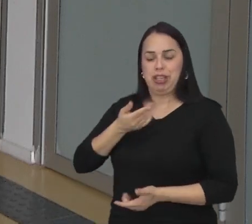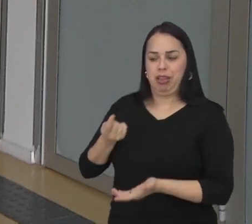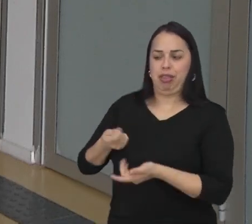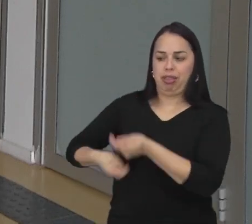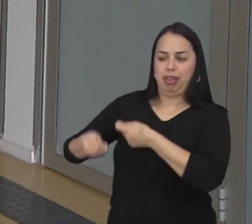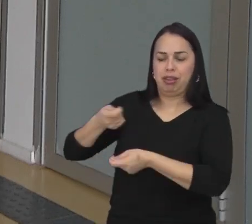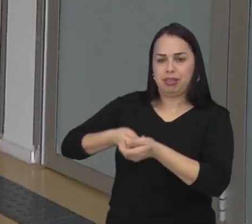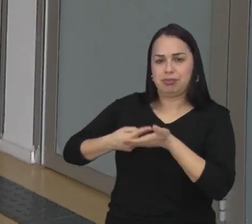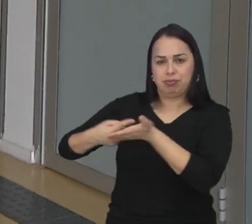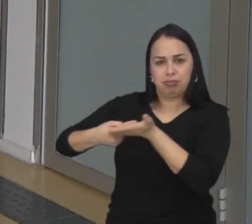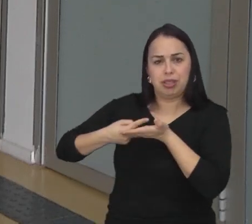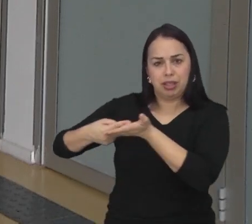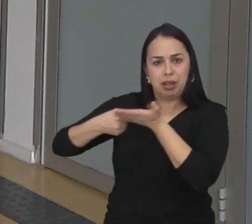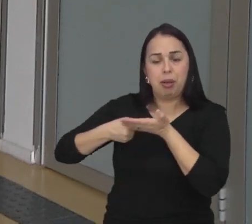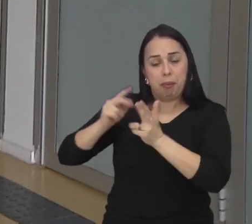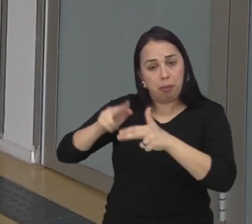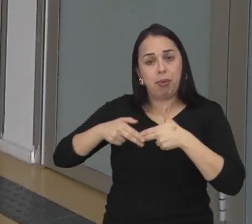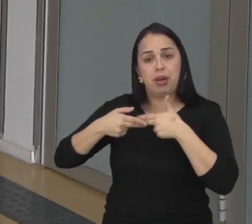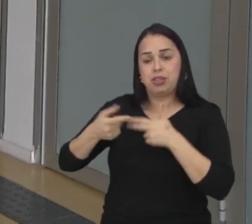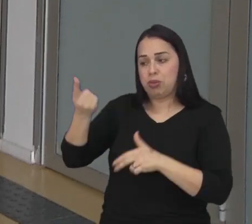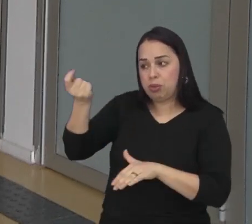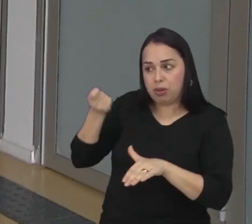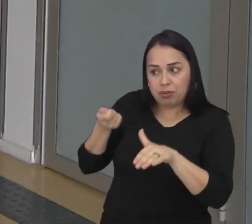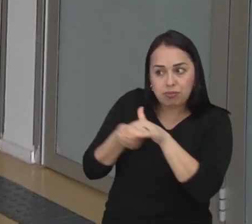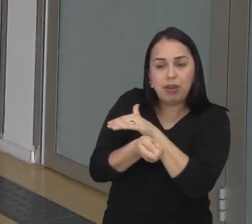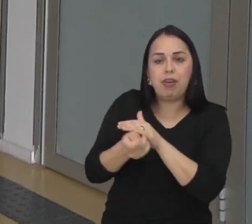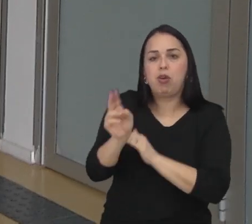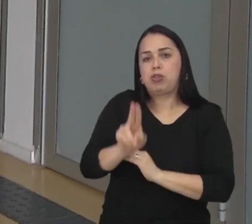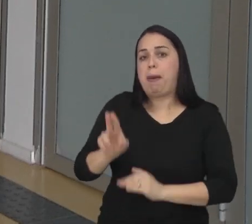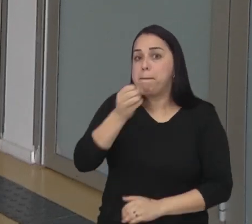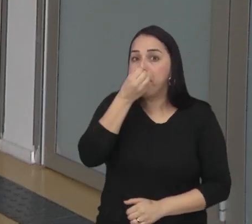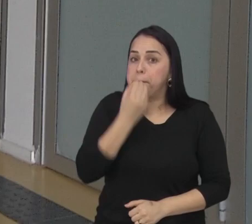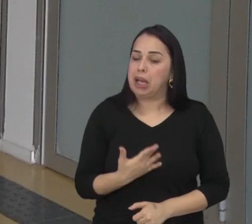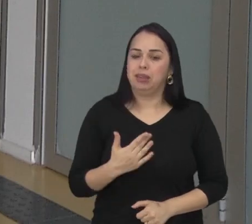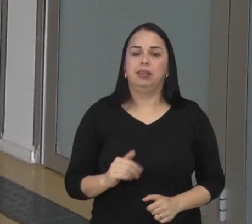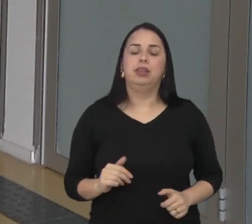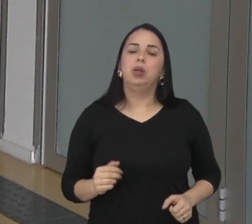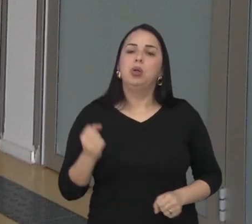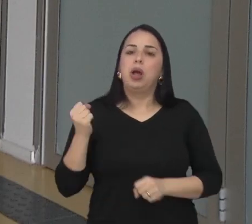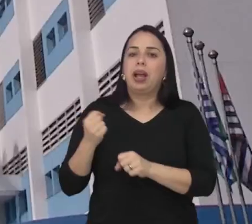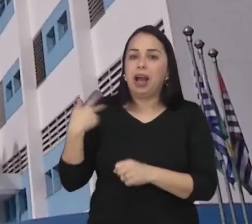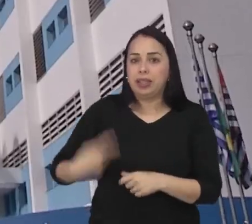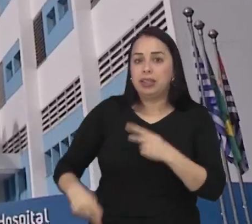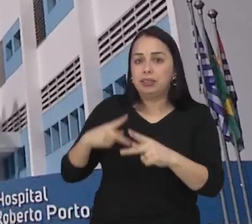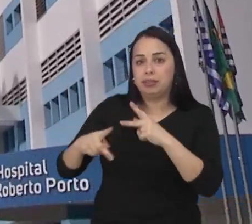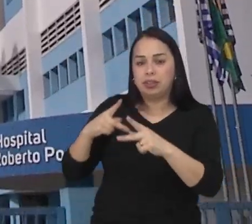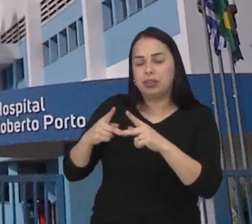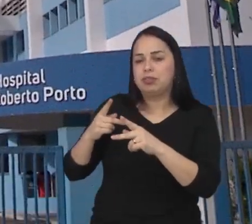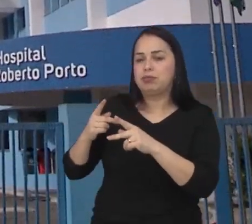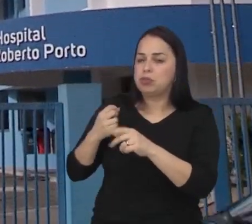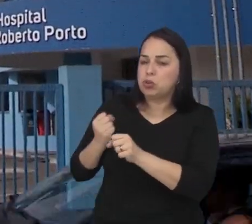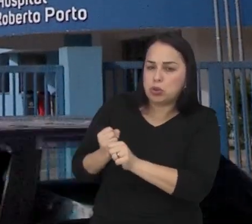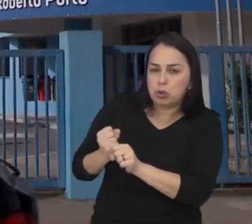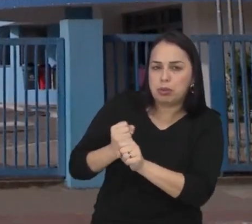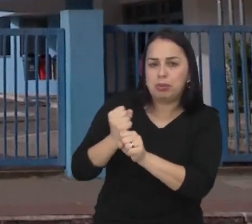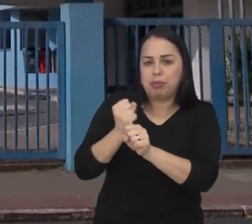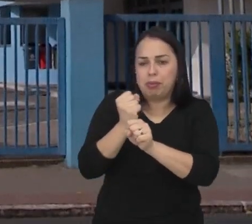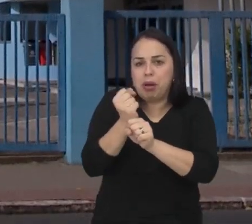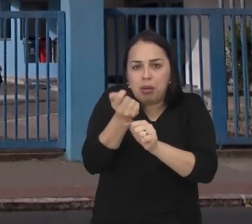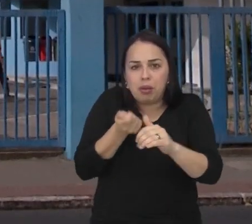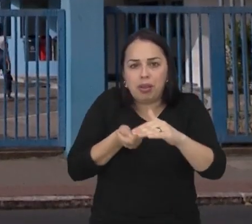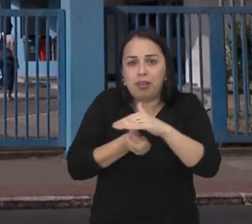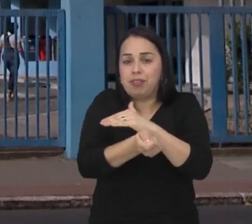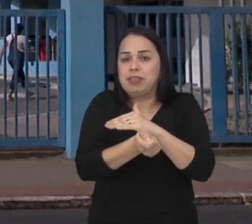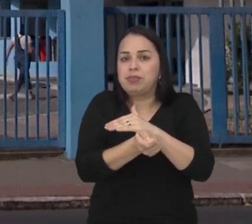mais transparente por essa negociação tanto melhor esses recursos vão ser utilizados em São José nos últimos anos o